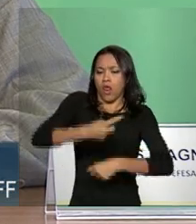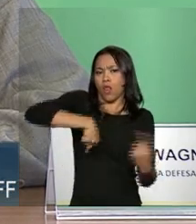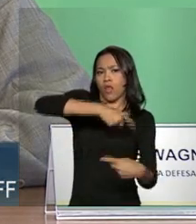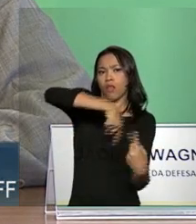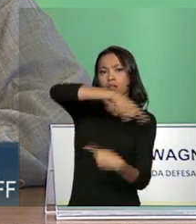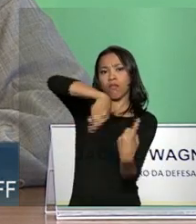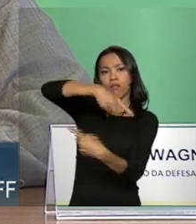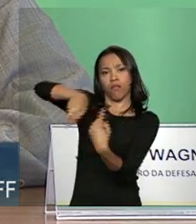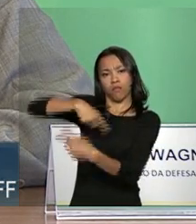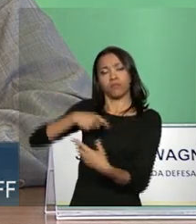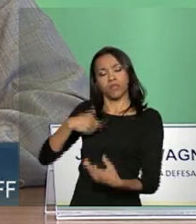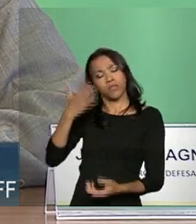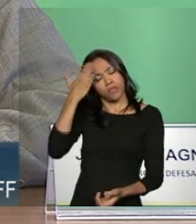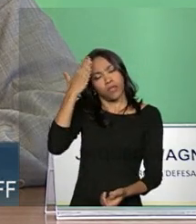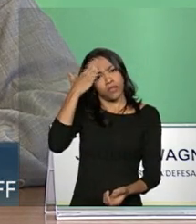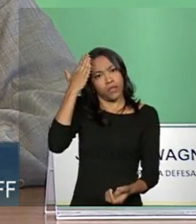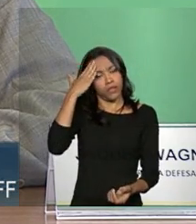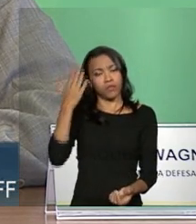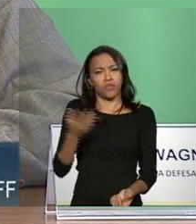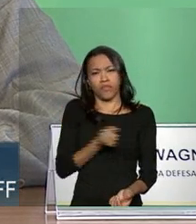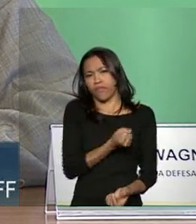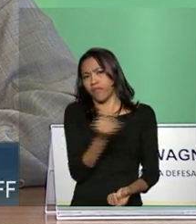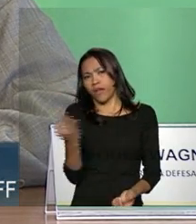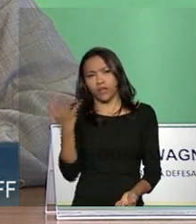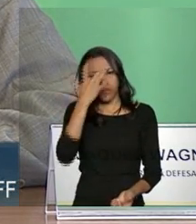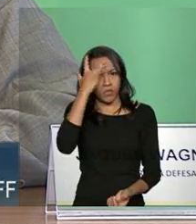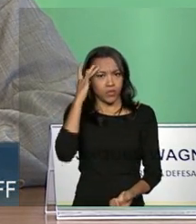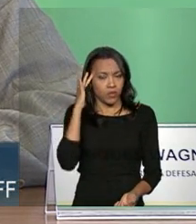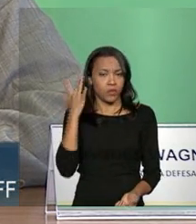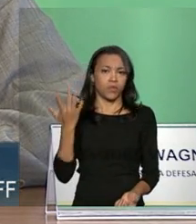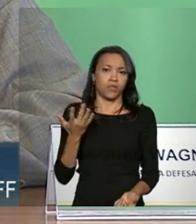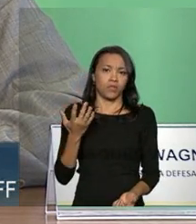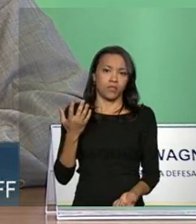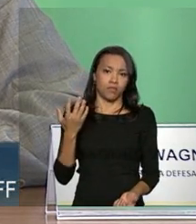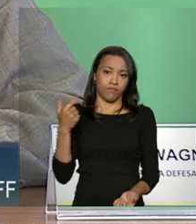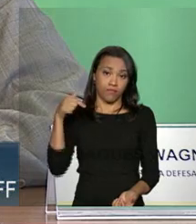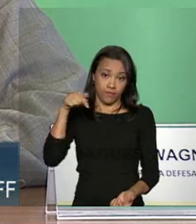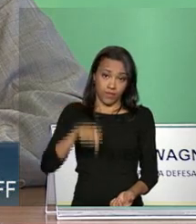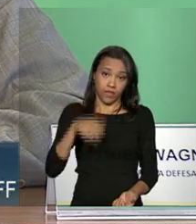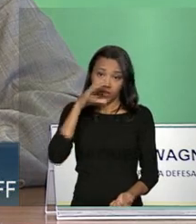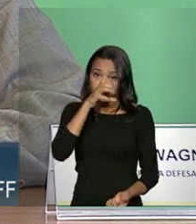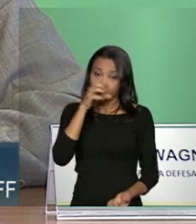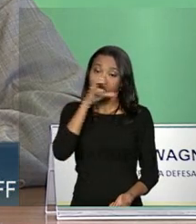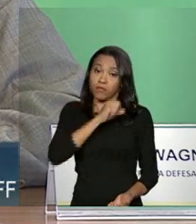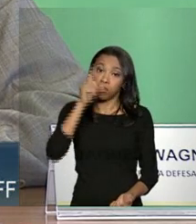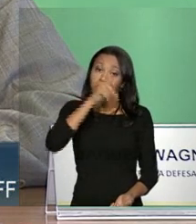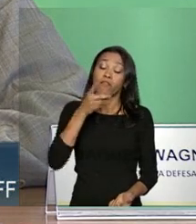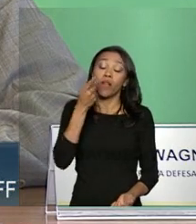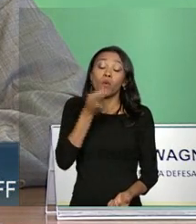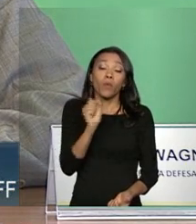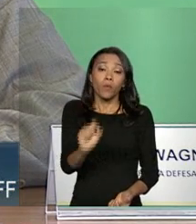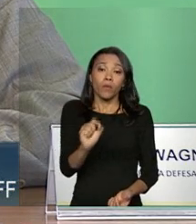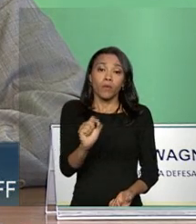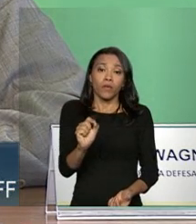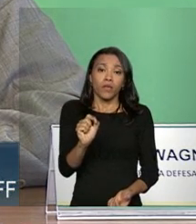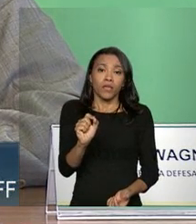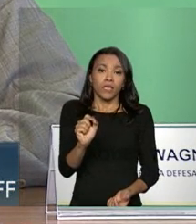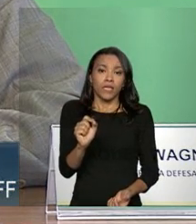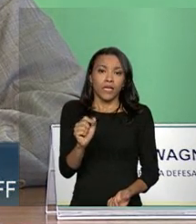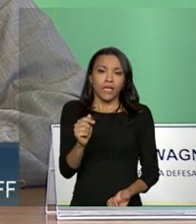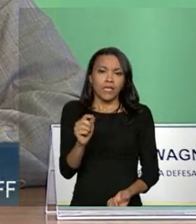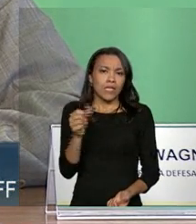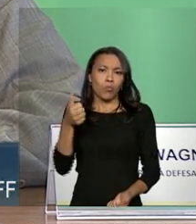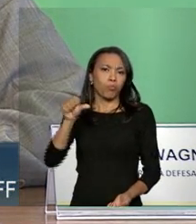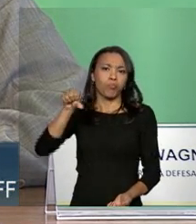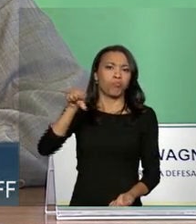semana. Foram vários analistas que disseram que, na palavra de alguns, não